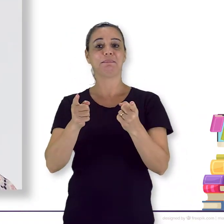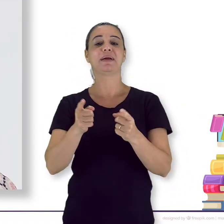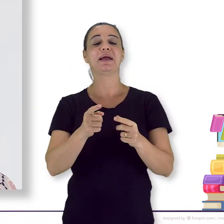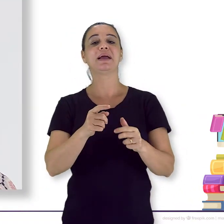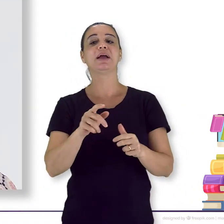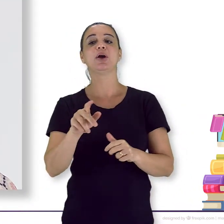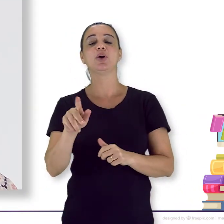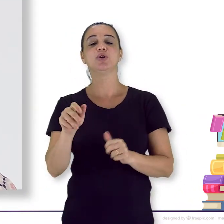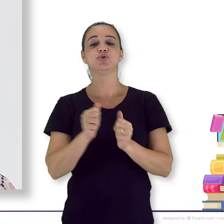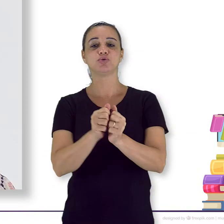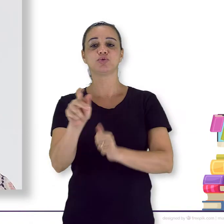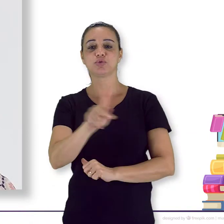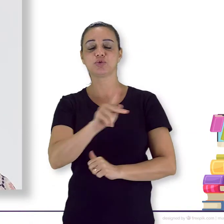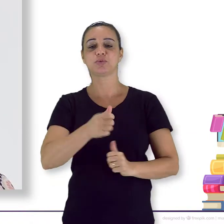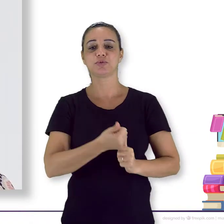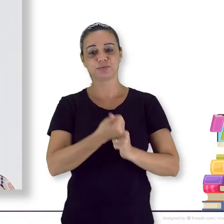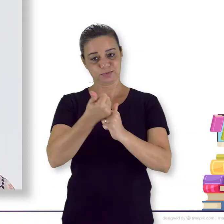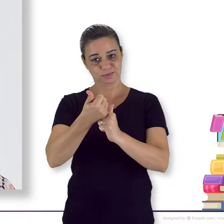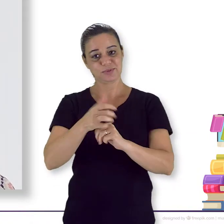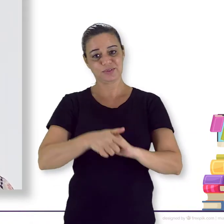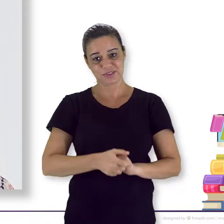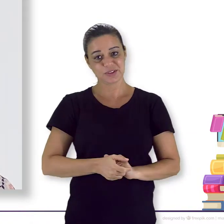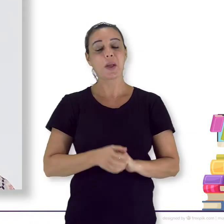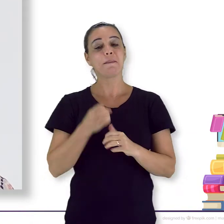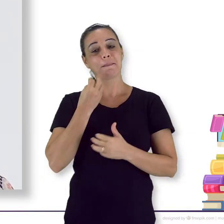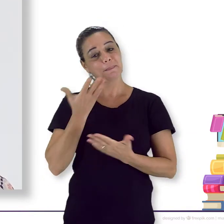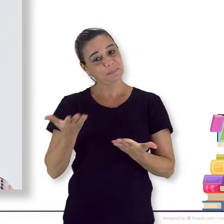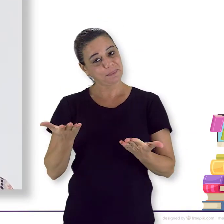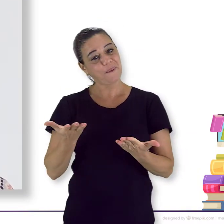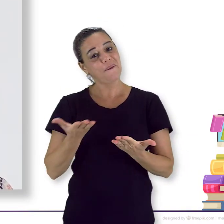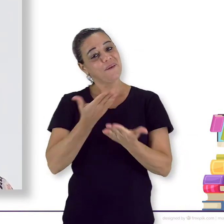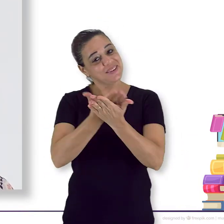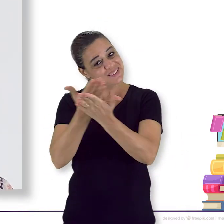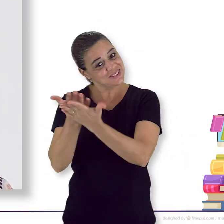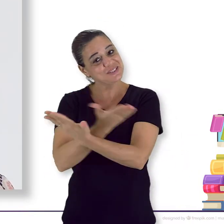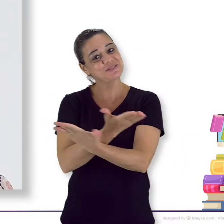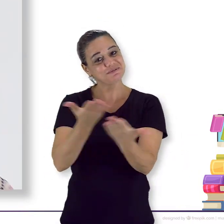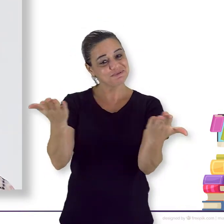né? E também contem com os nossos mediadores aí nos